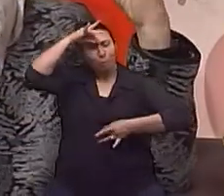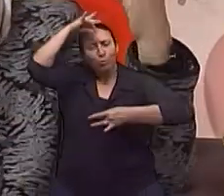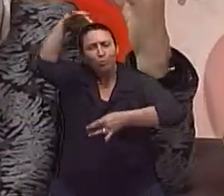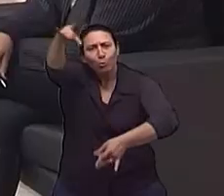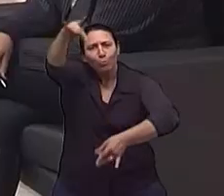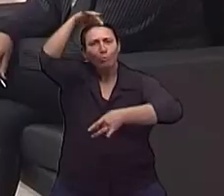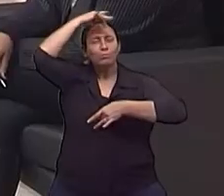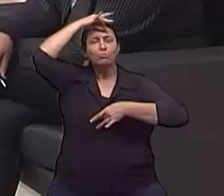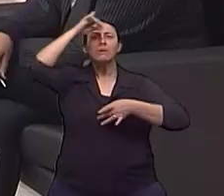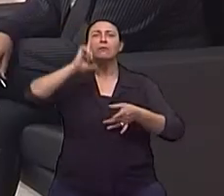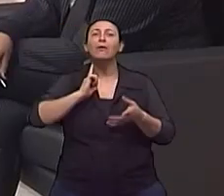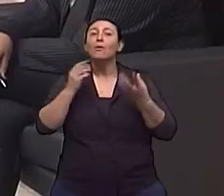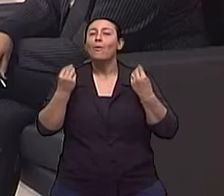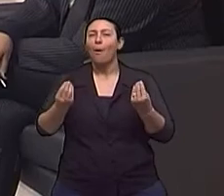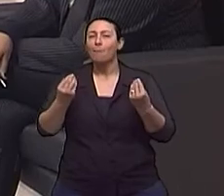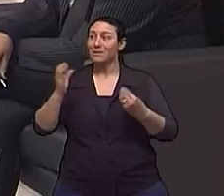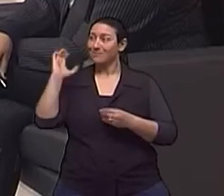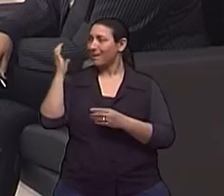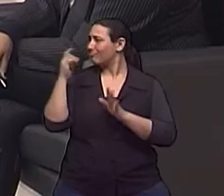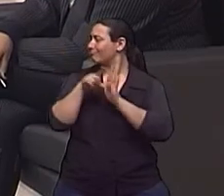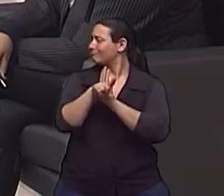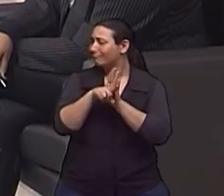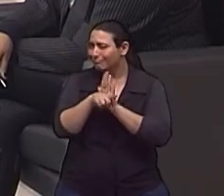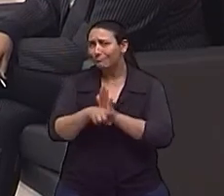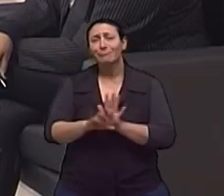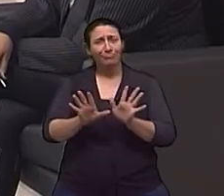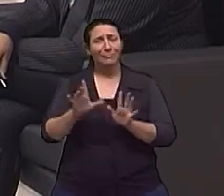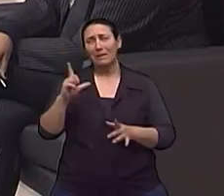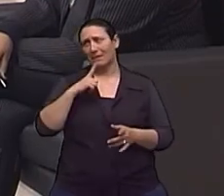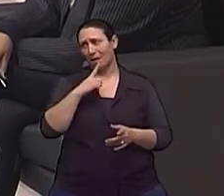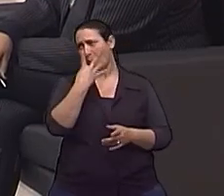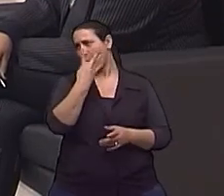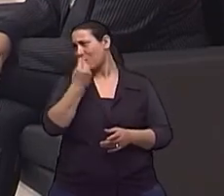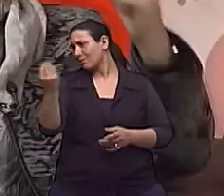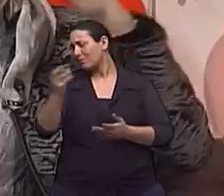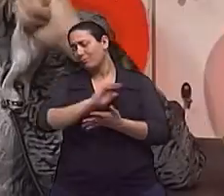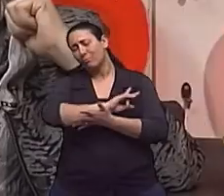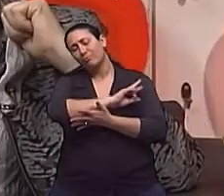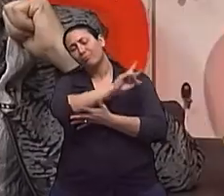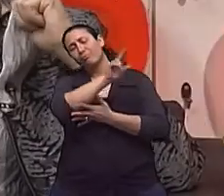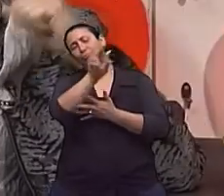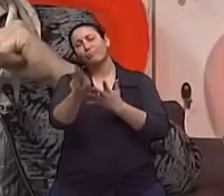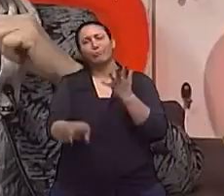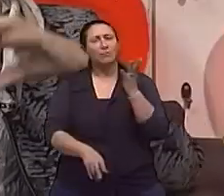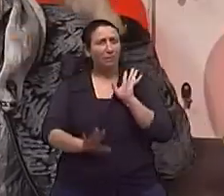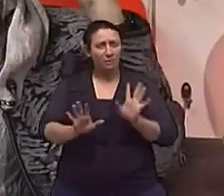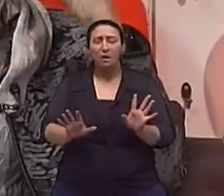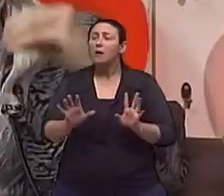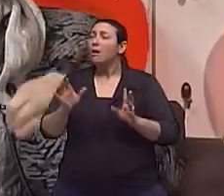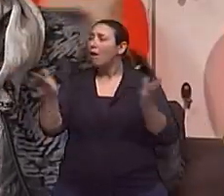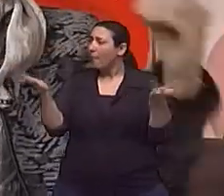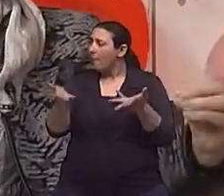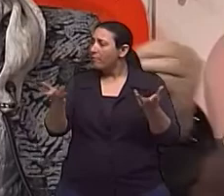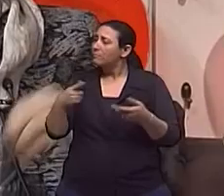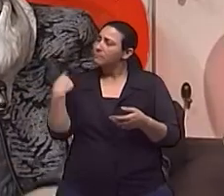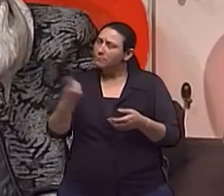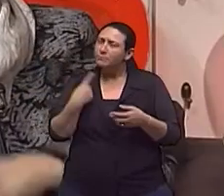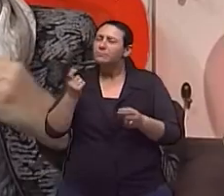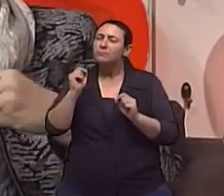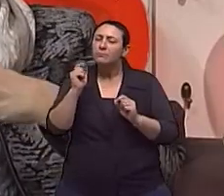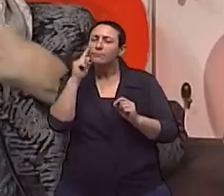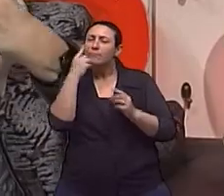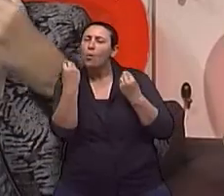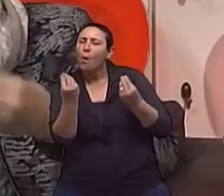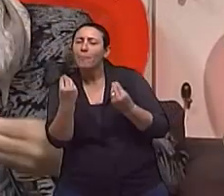projeciologia como ela lida com isso é muito Ampla ela tem mais de 400 especialidades a nossa é programação